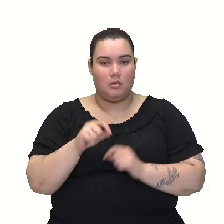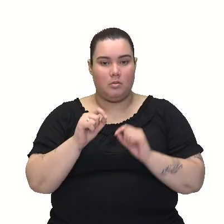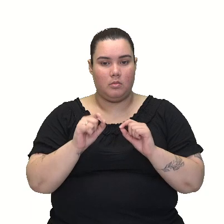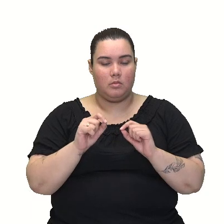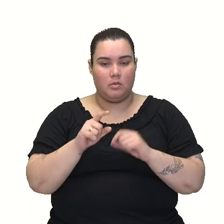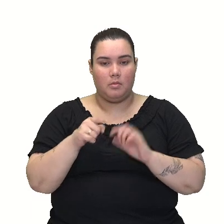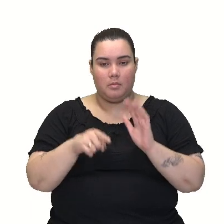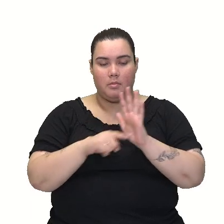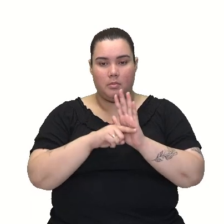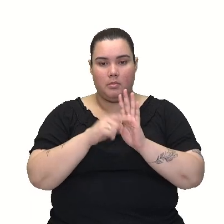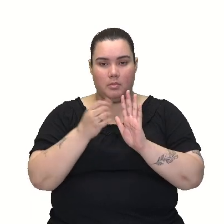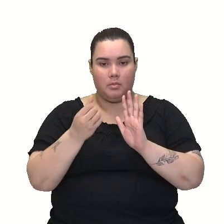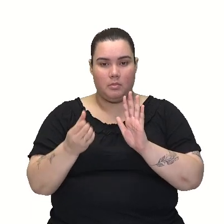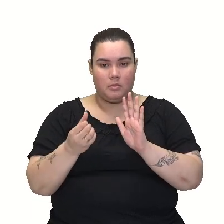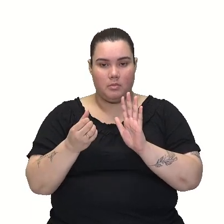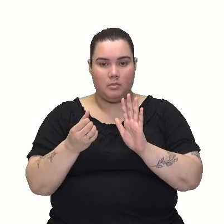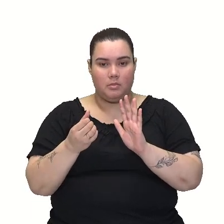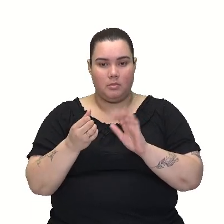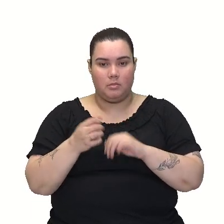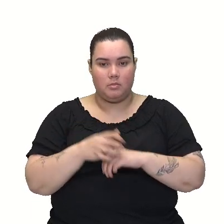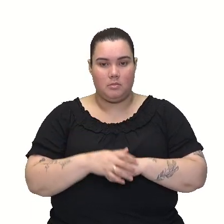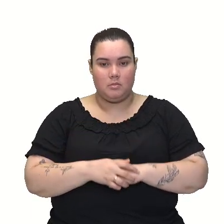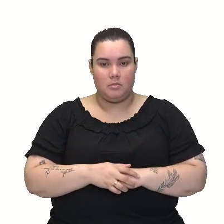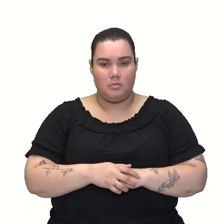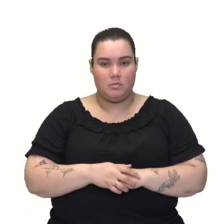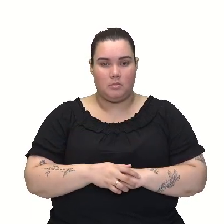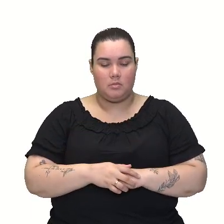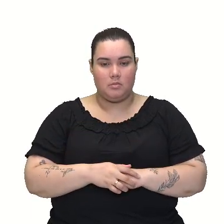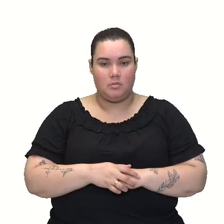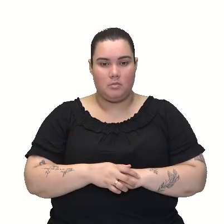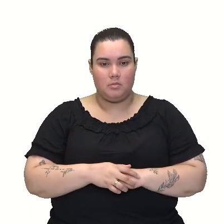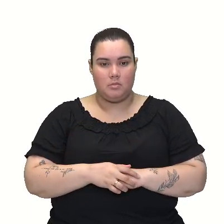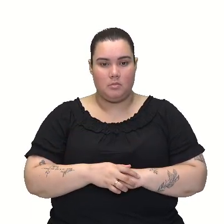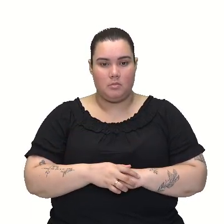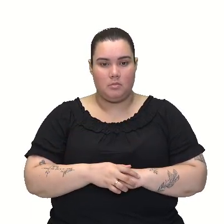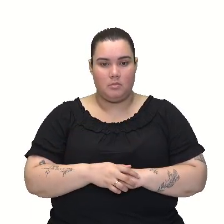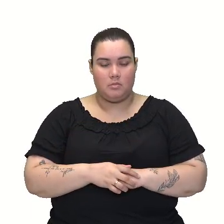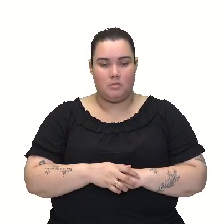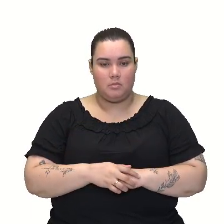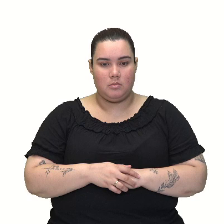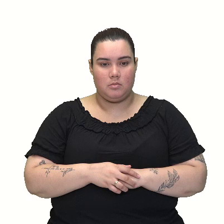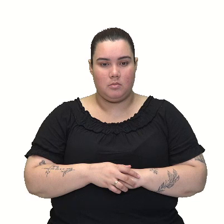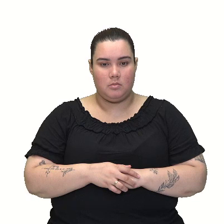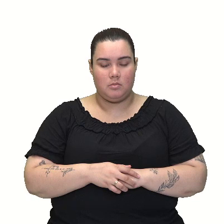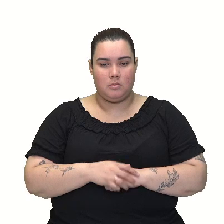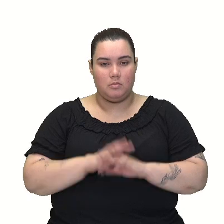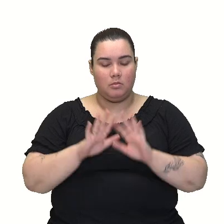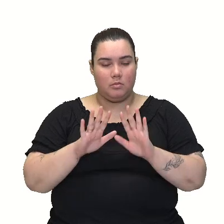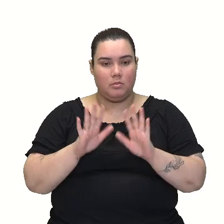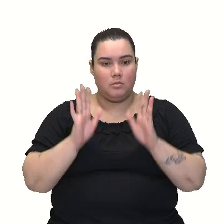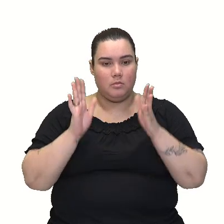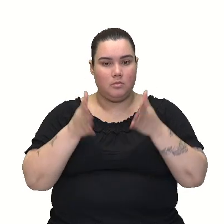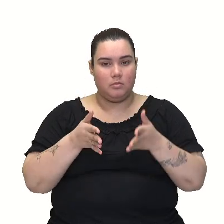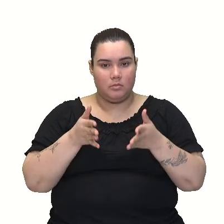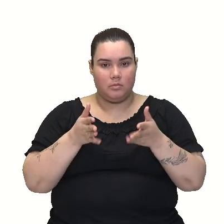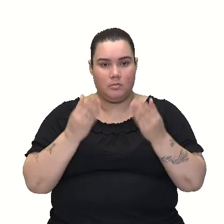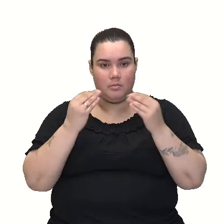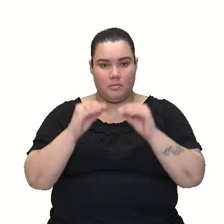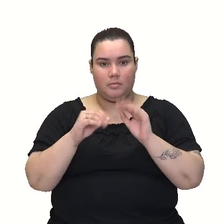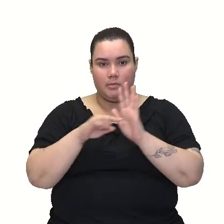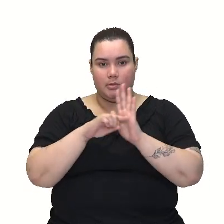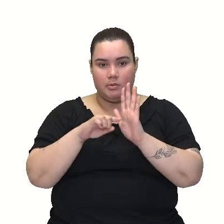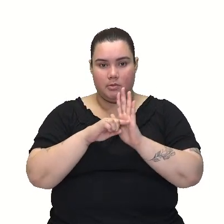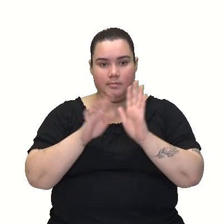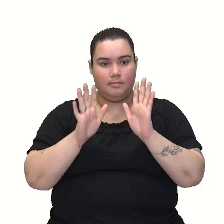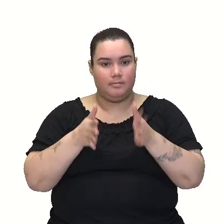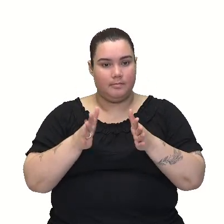menos 6, tudo bem? Aliás, nós já trabalhamos com o valor negativo